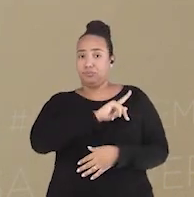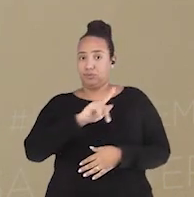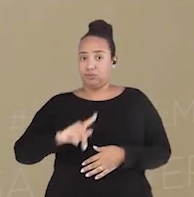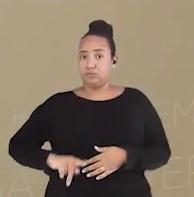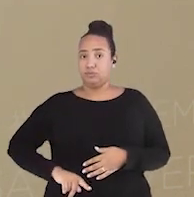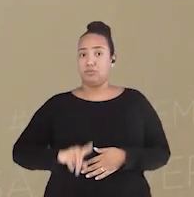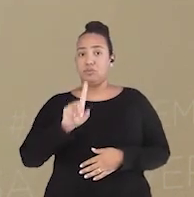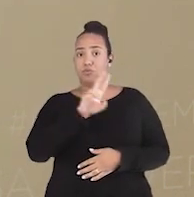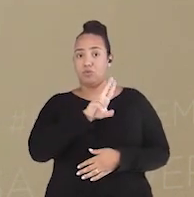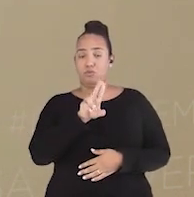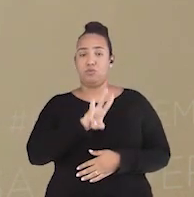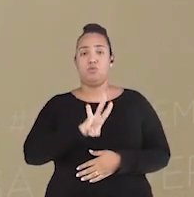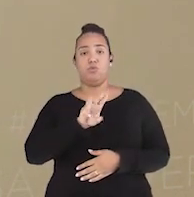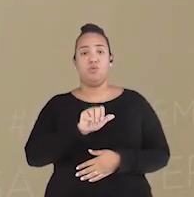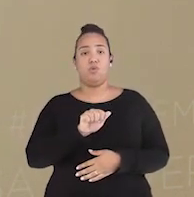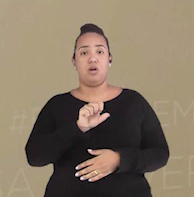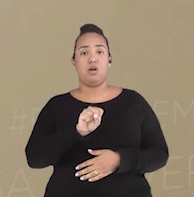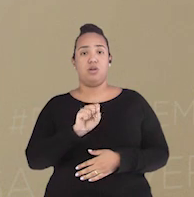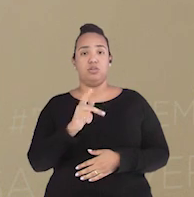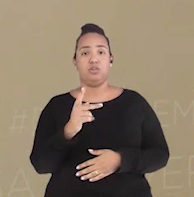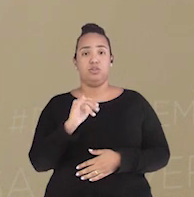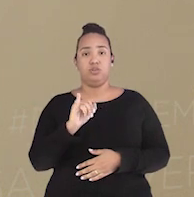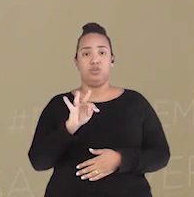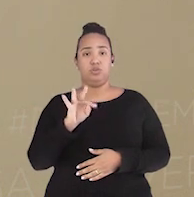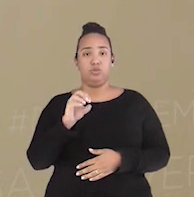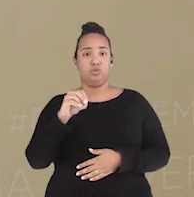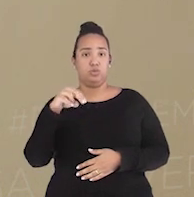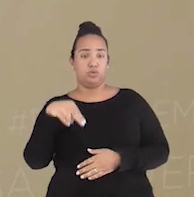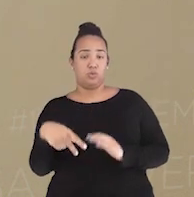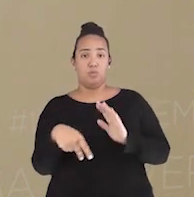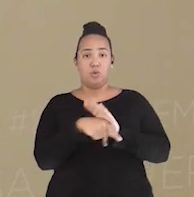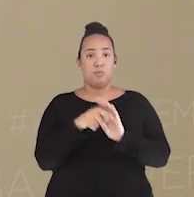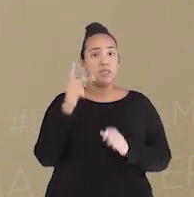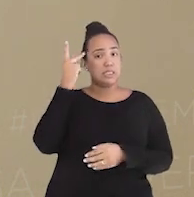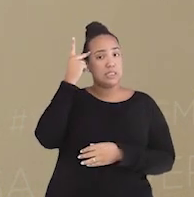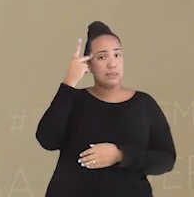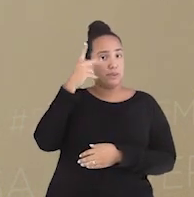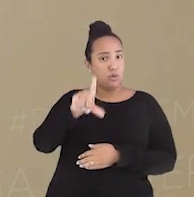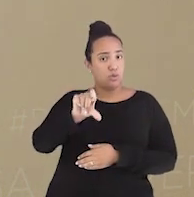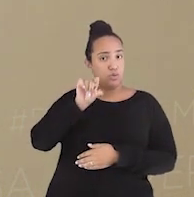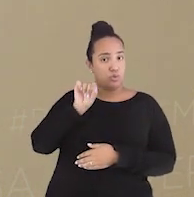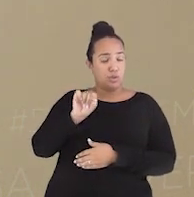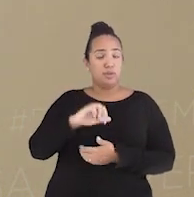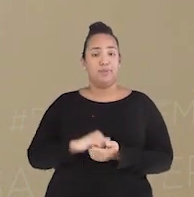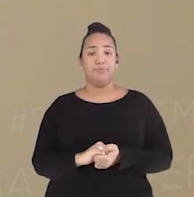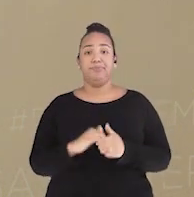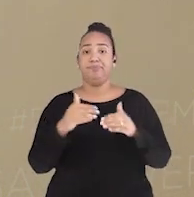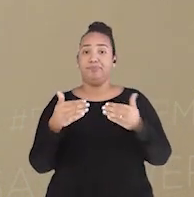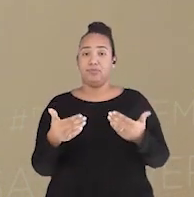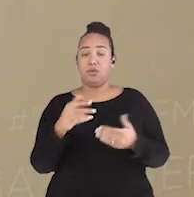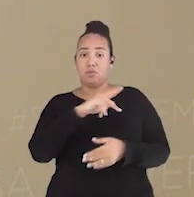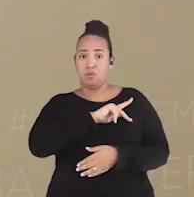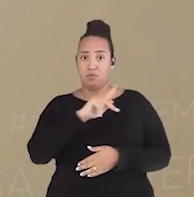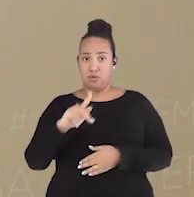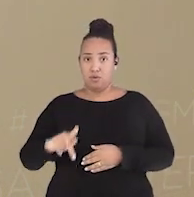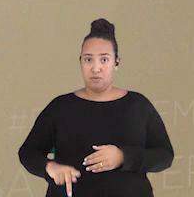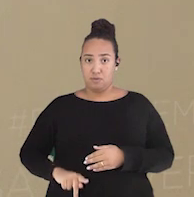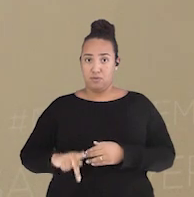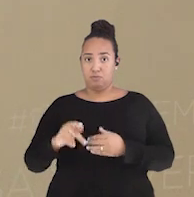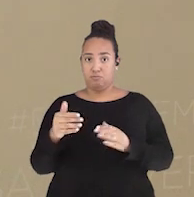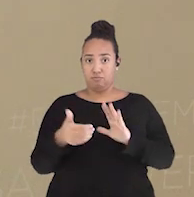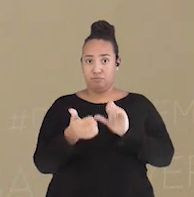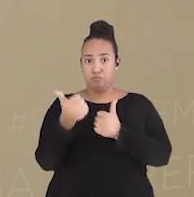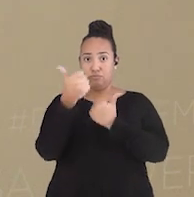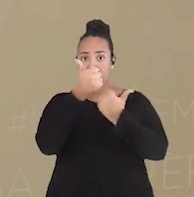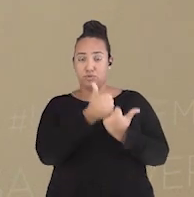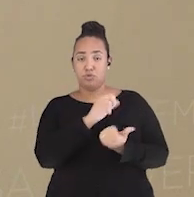era Washington Luiz, indicado pelas oligarquias paulistas. Após seu mandato, ele indica Júlio Prestes,